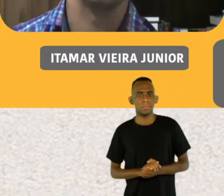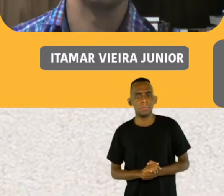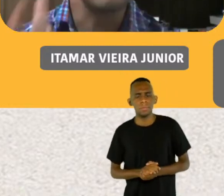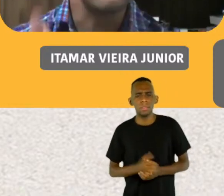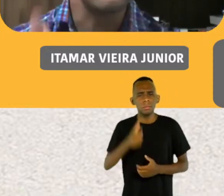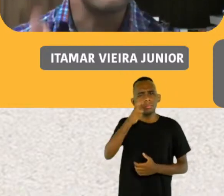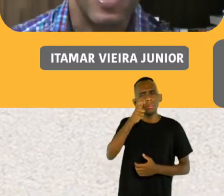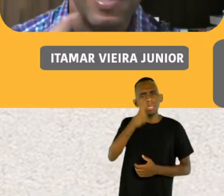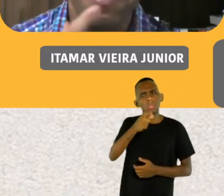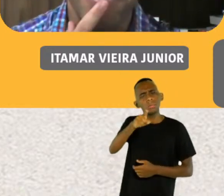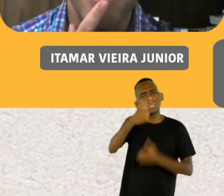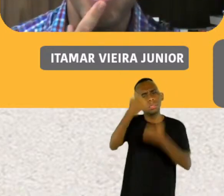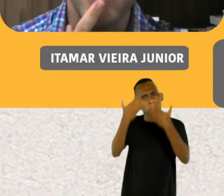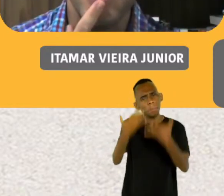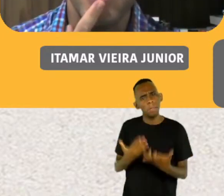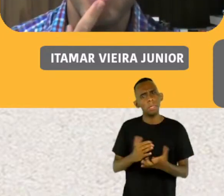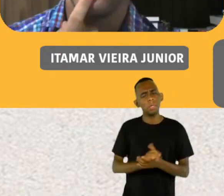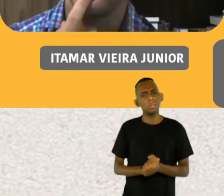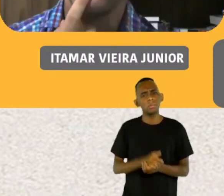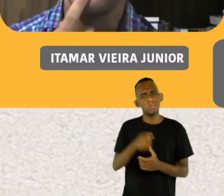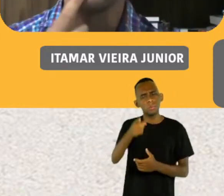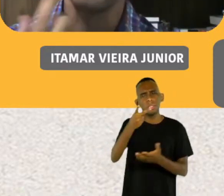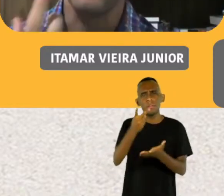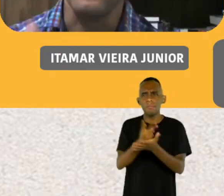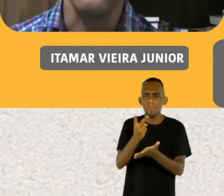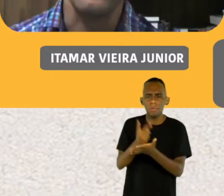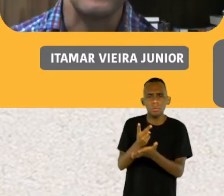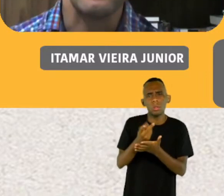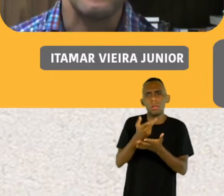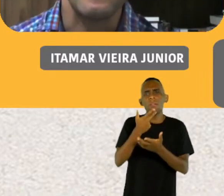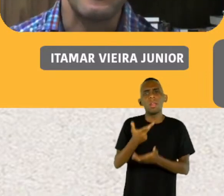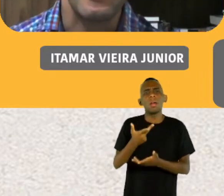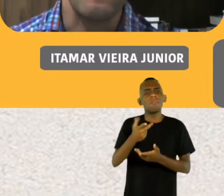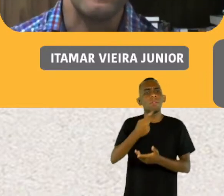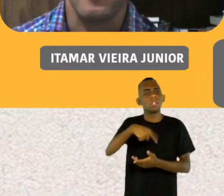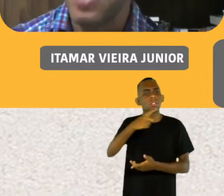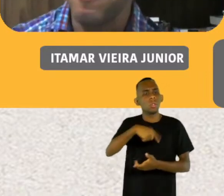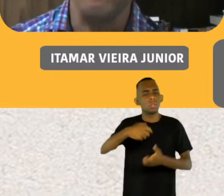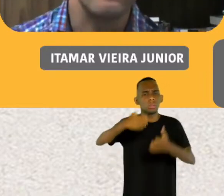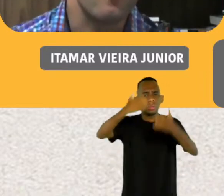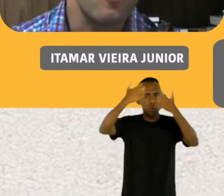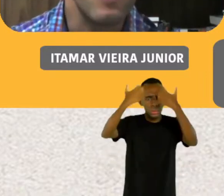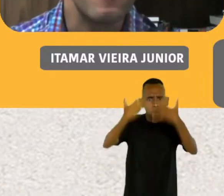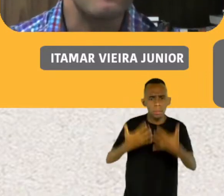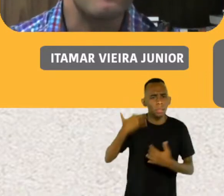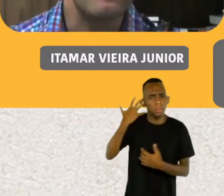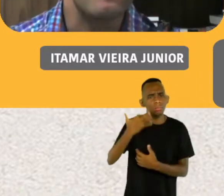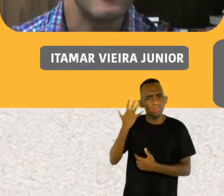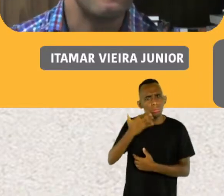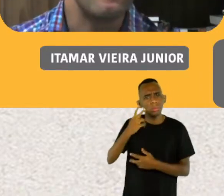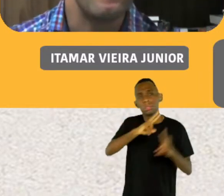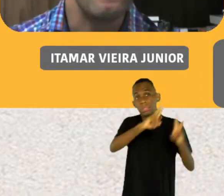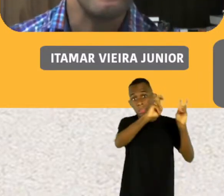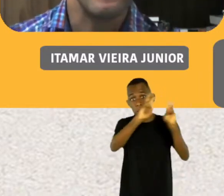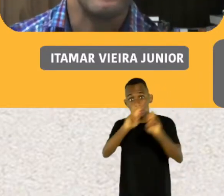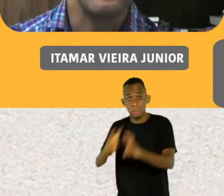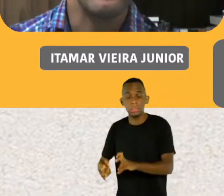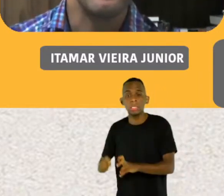porque enquanto você falava aqui, e a gente falando sobre esses extremos, eu estava justamente